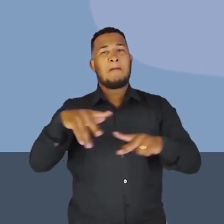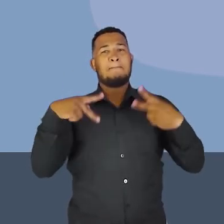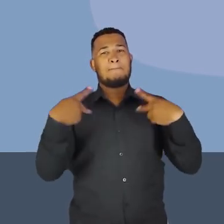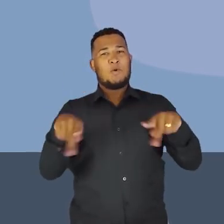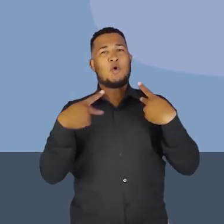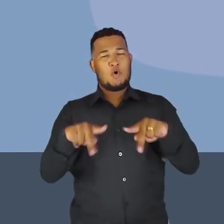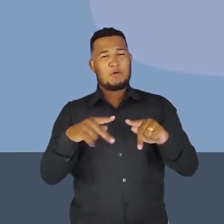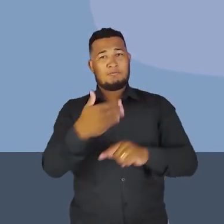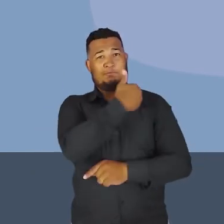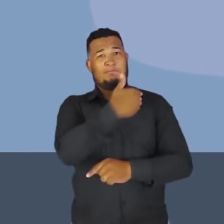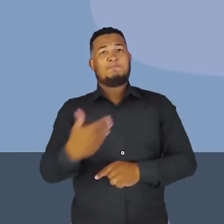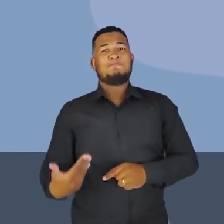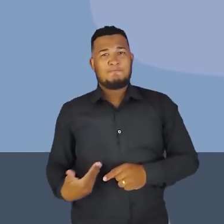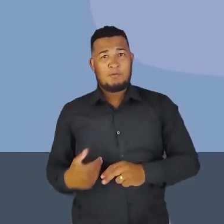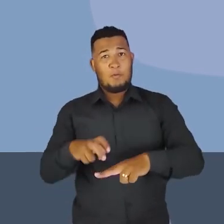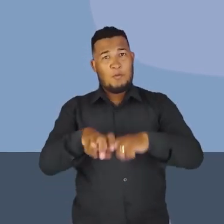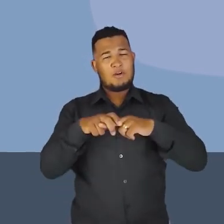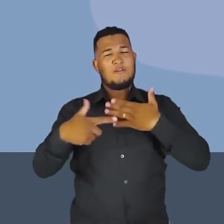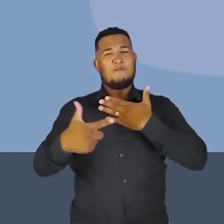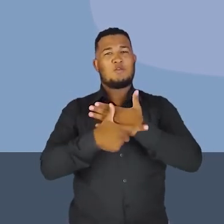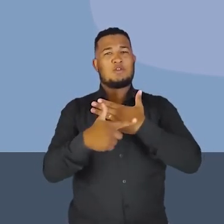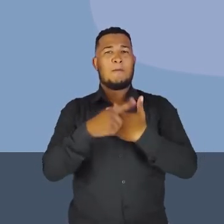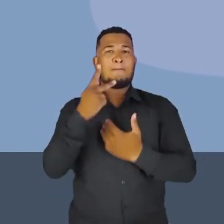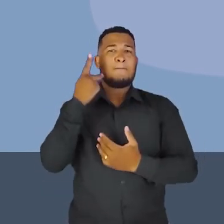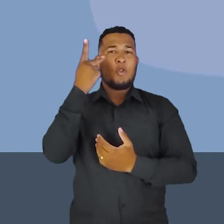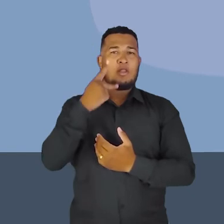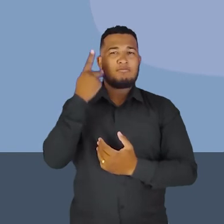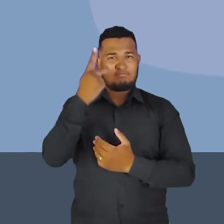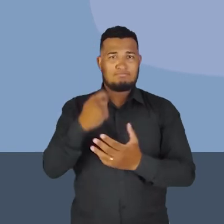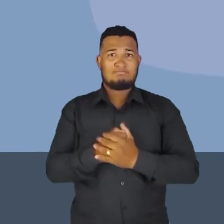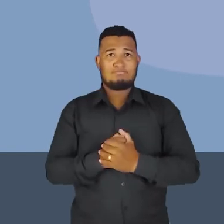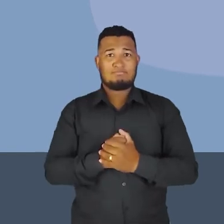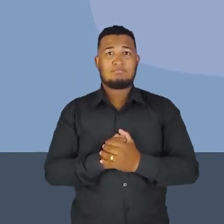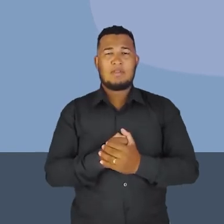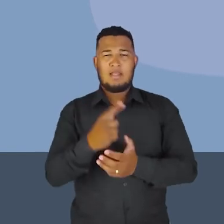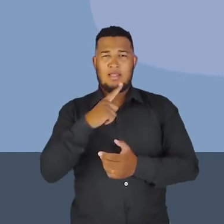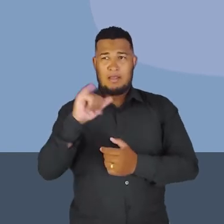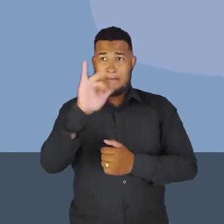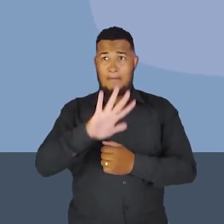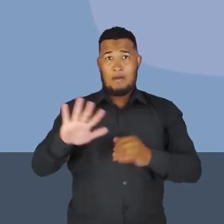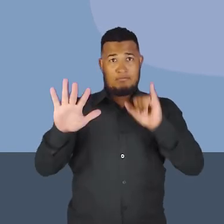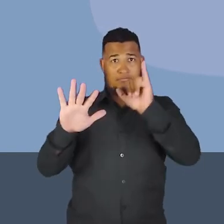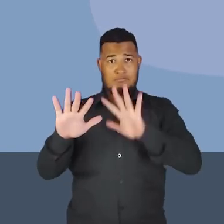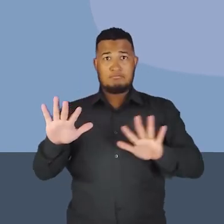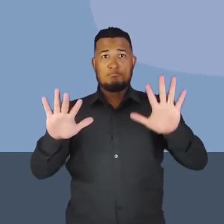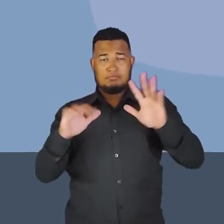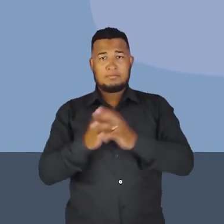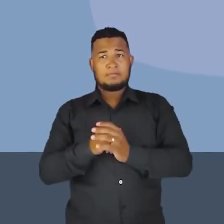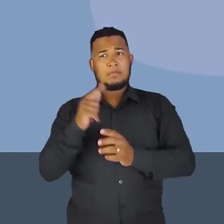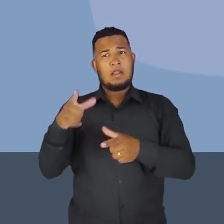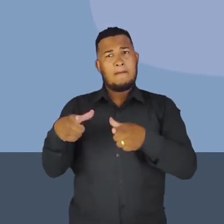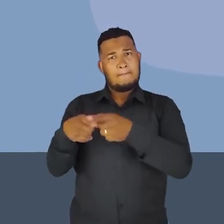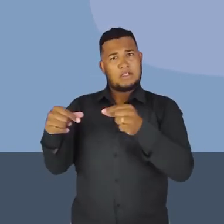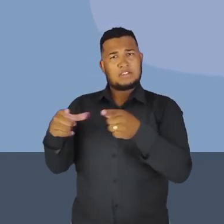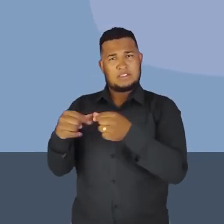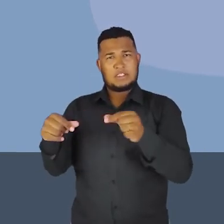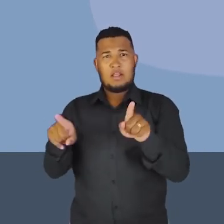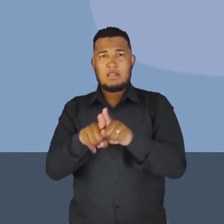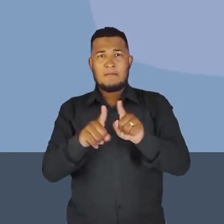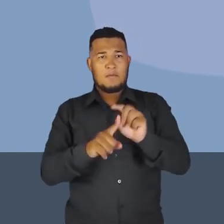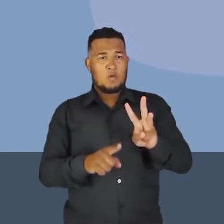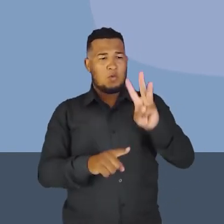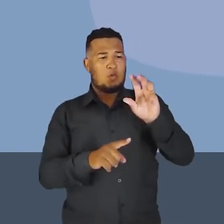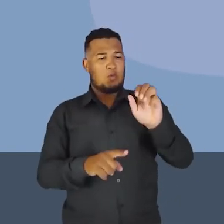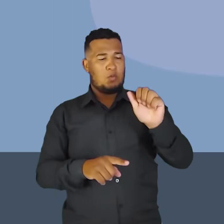estratégica nas funções políticas. Eu trouxe duas imagens para vocês aqui, Brasília e Washington, nos Estados Unidos.